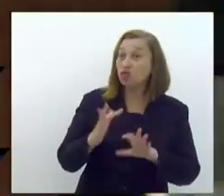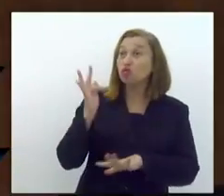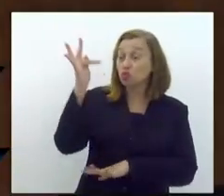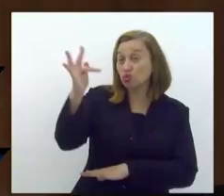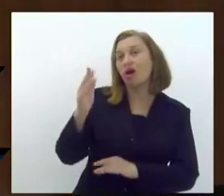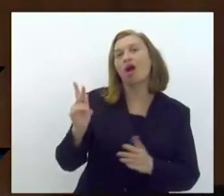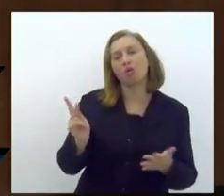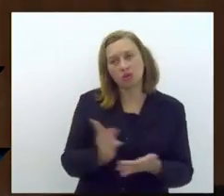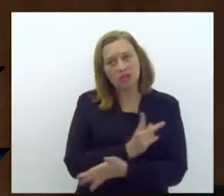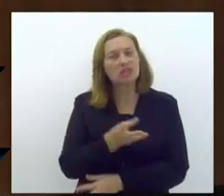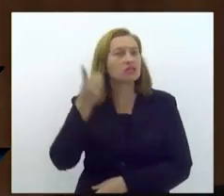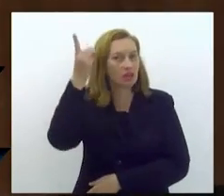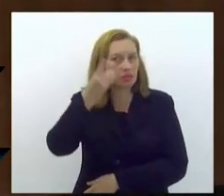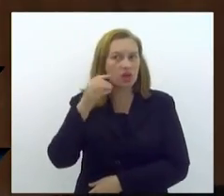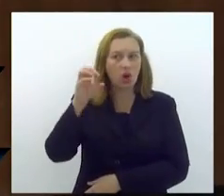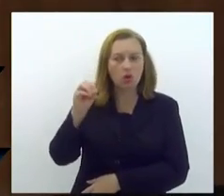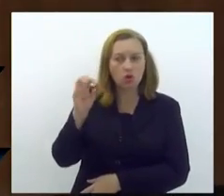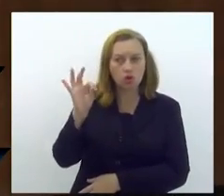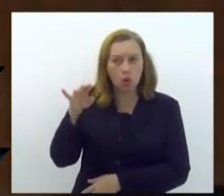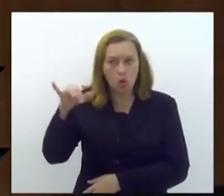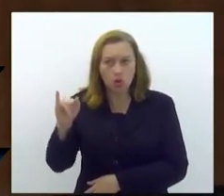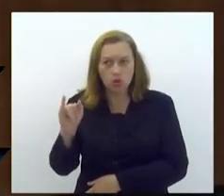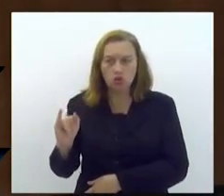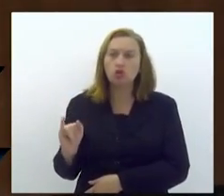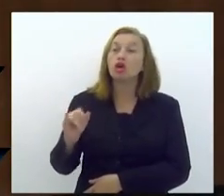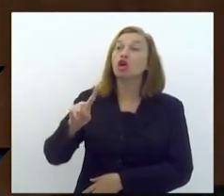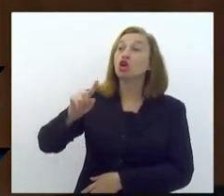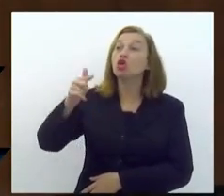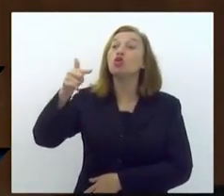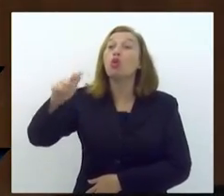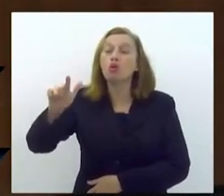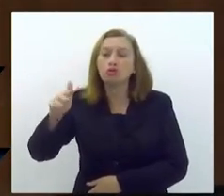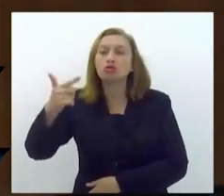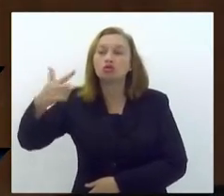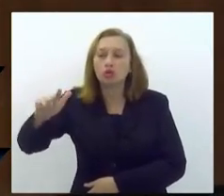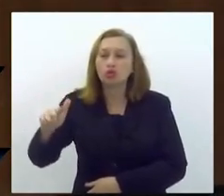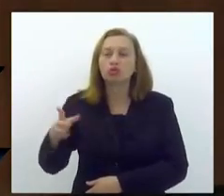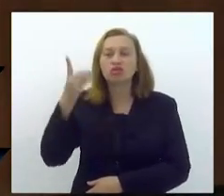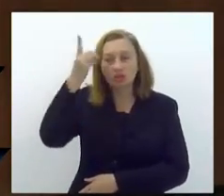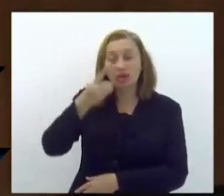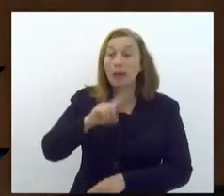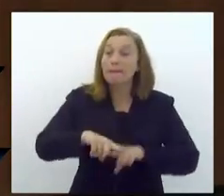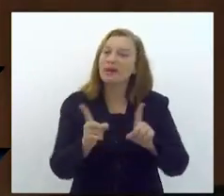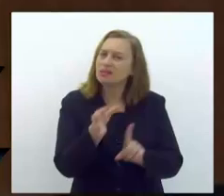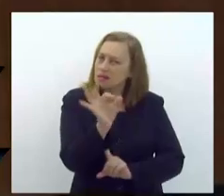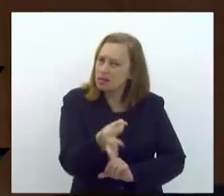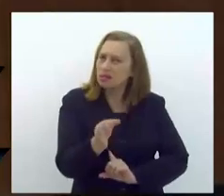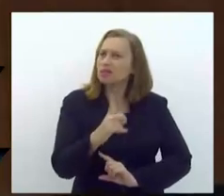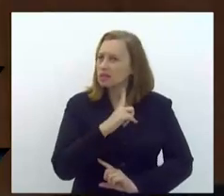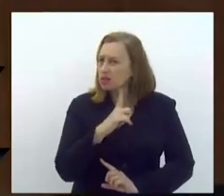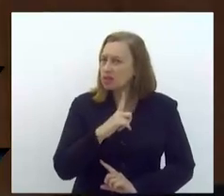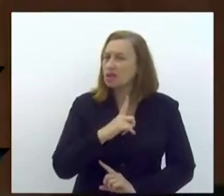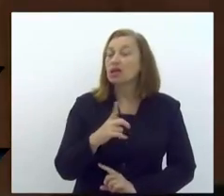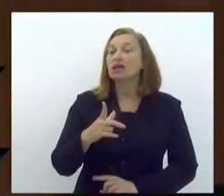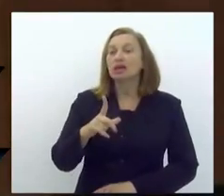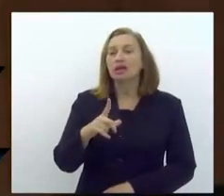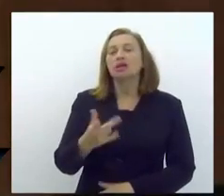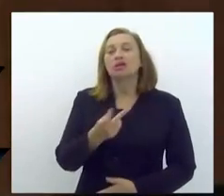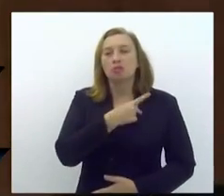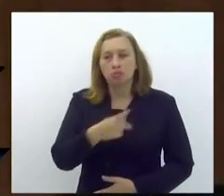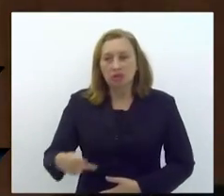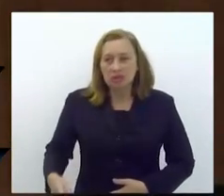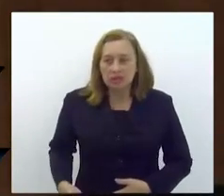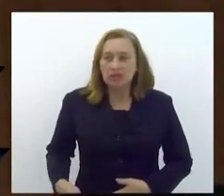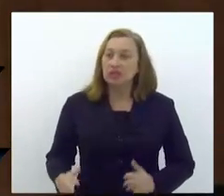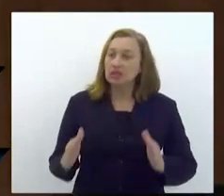com o Deputado Antônio de Paula e outros mais mas nós temos a certeza que temos uma presidência nesta